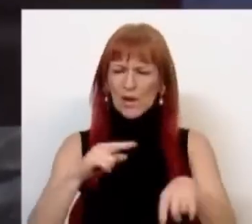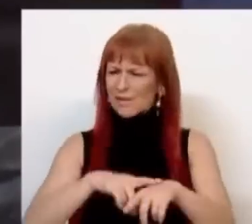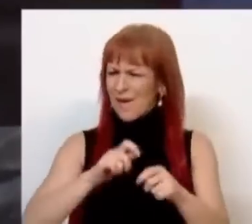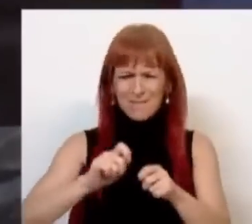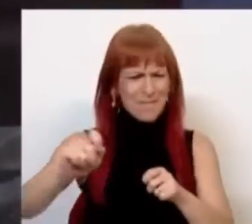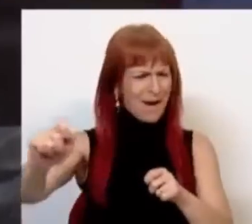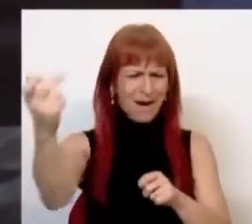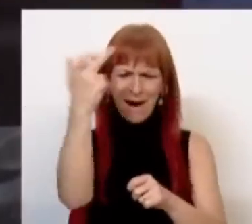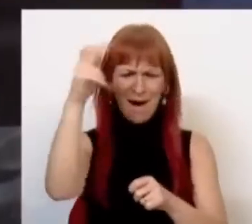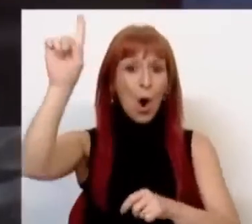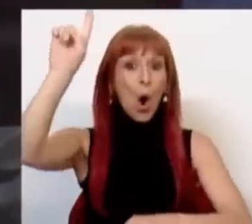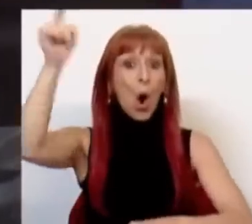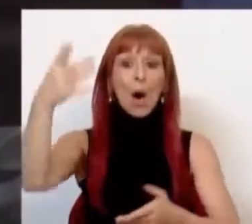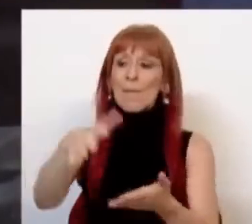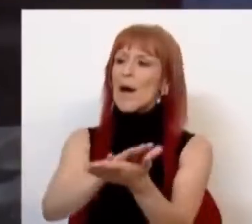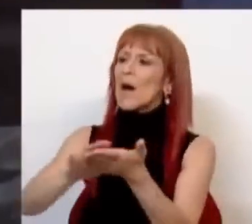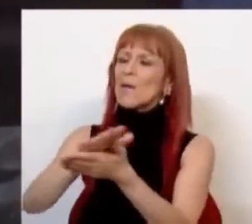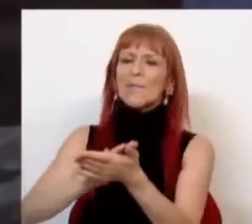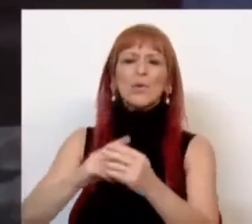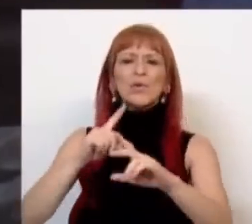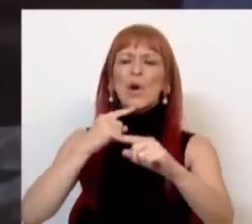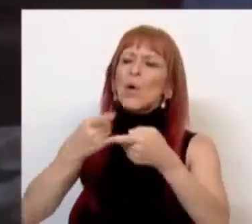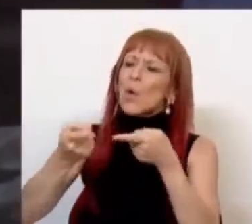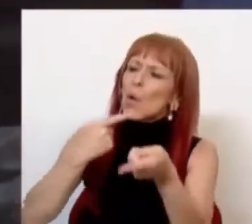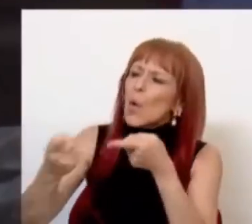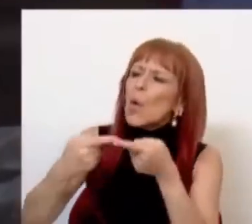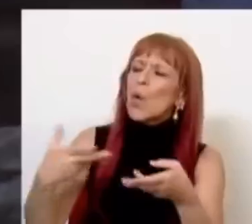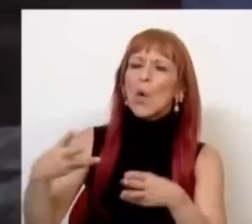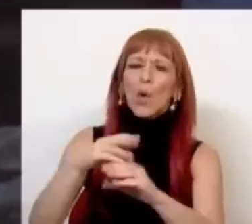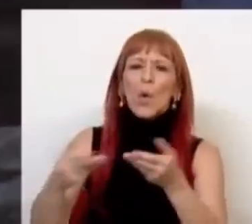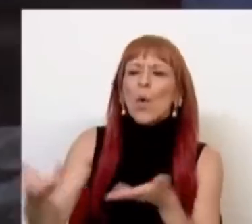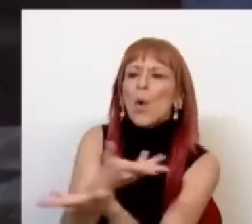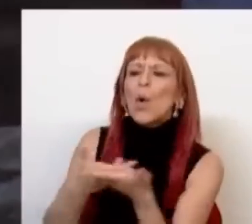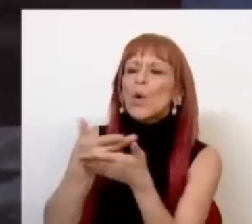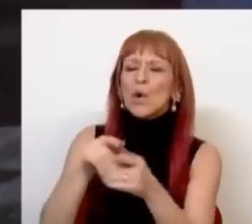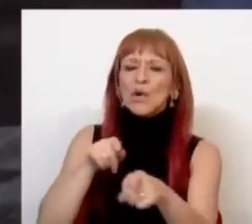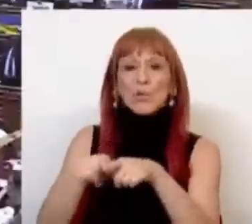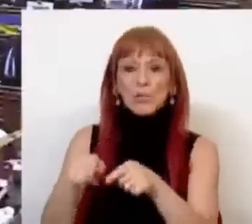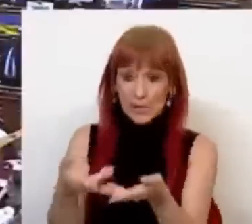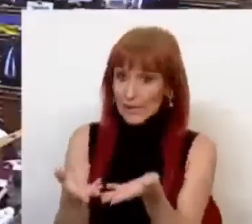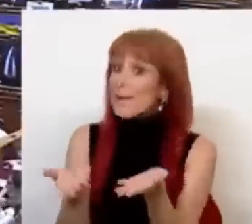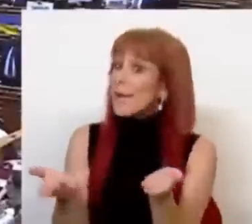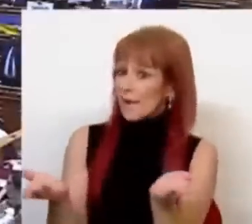duradoura se não for baseada no diálogo e na negociação política.